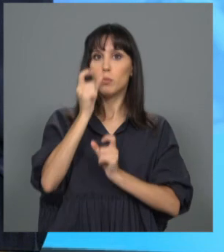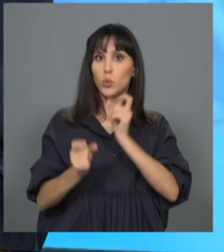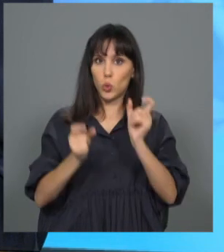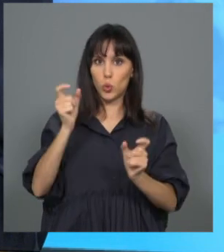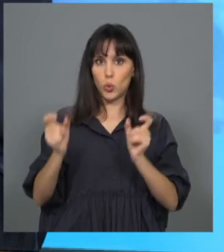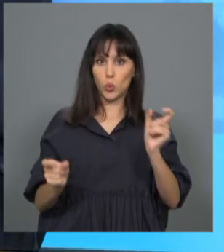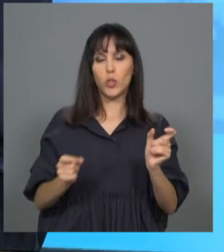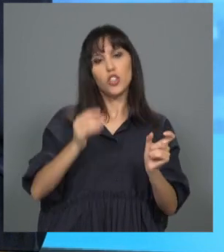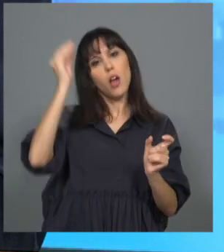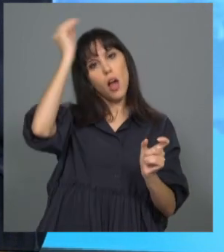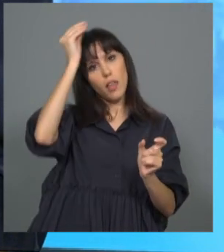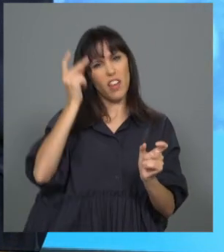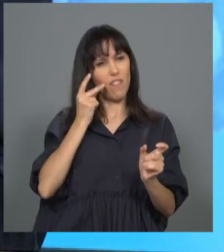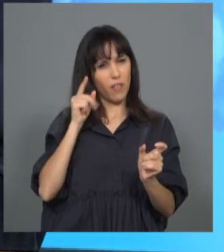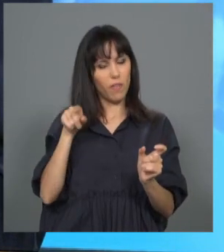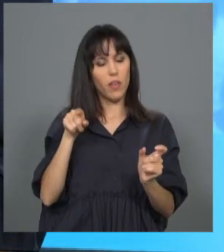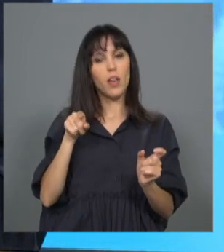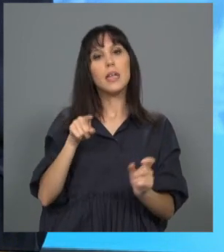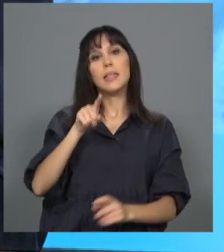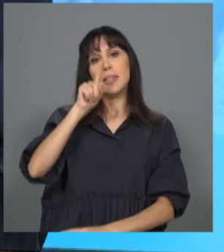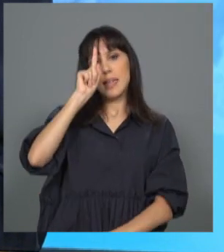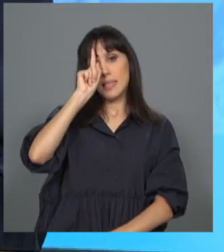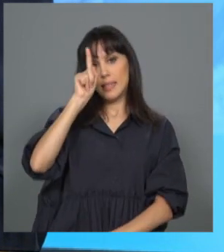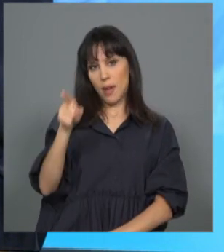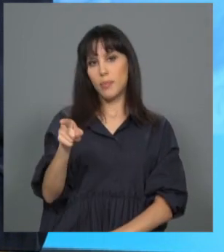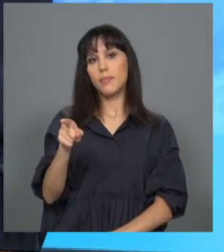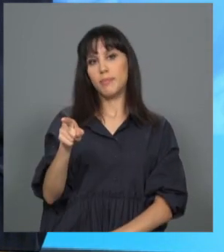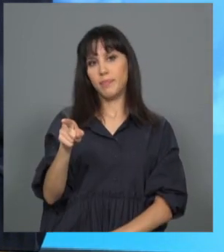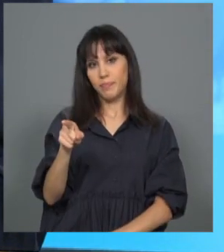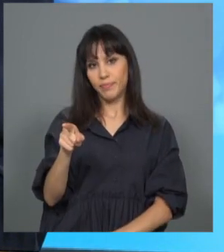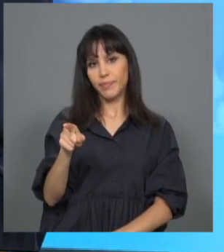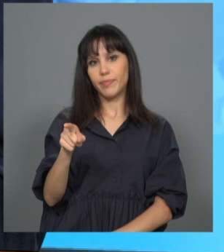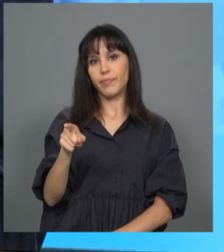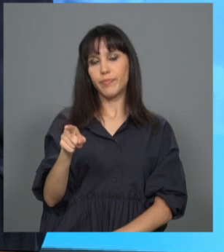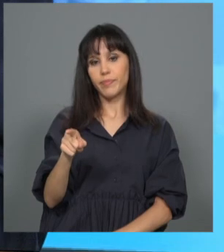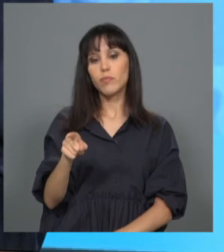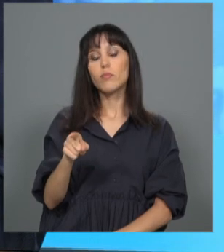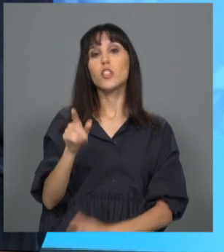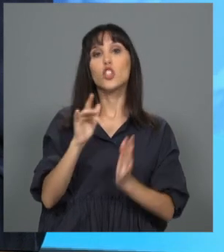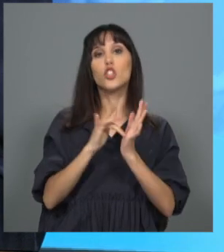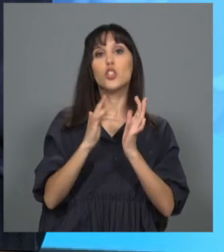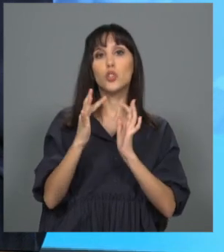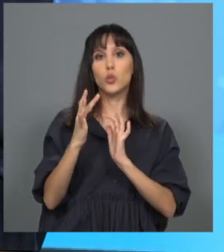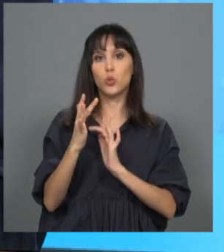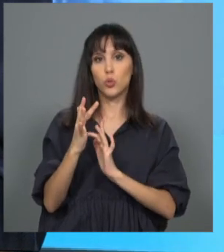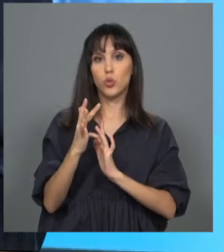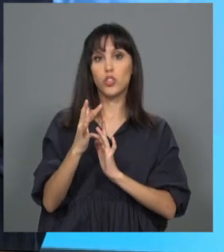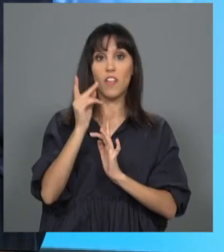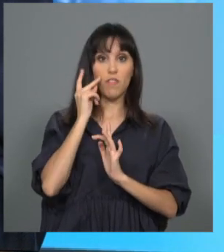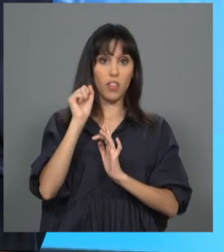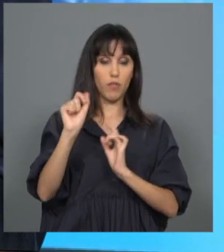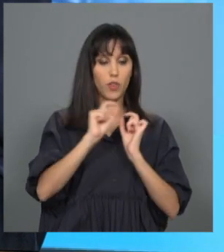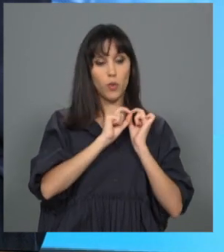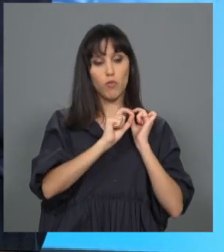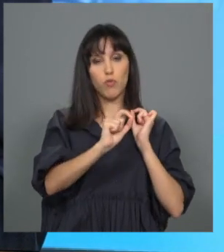os aldeãos, têm consciência de que a paixão de Jesus é a consciência